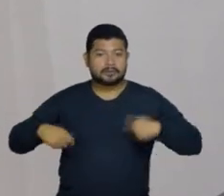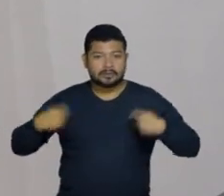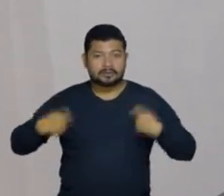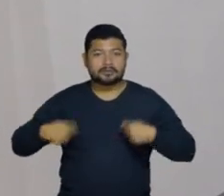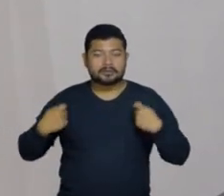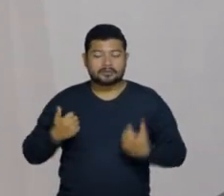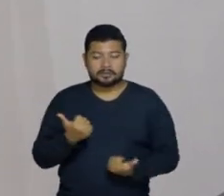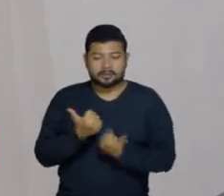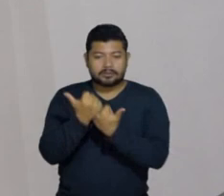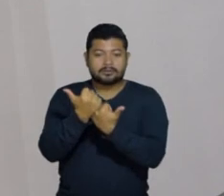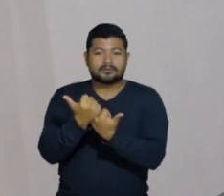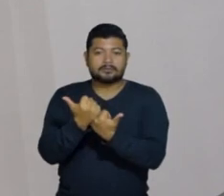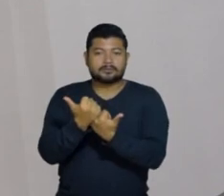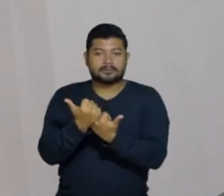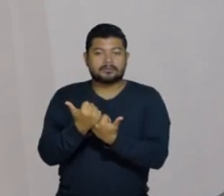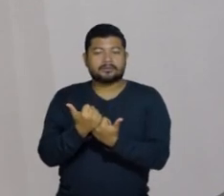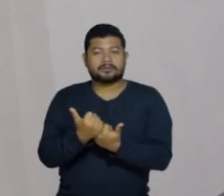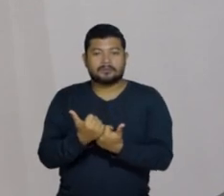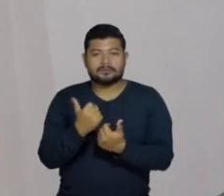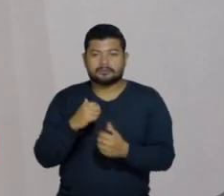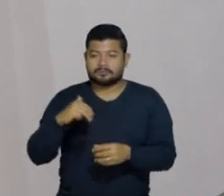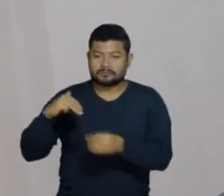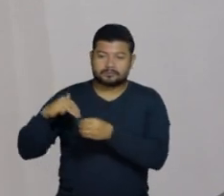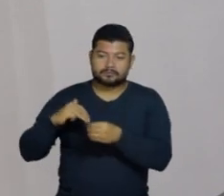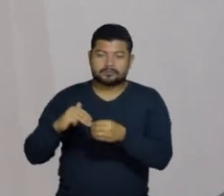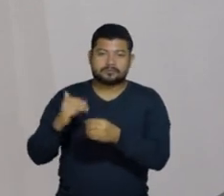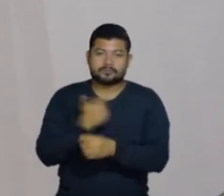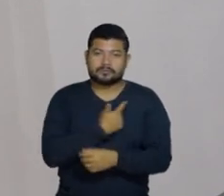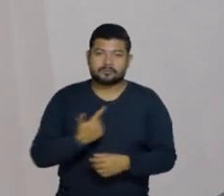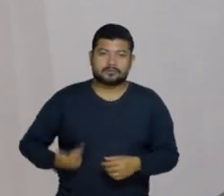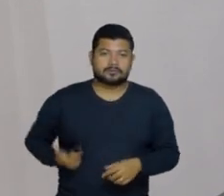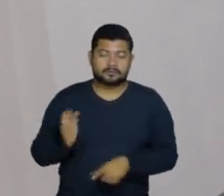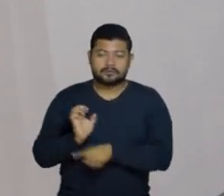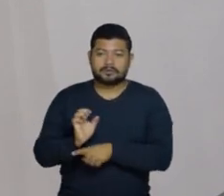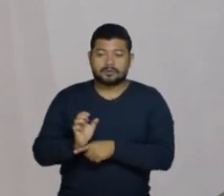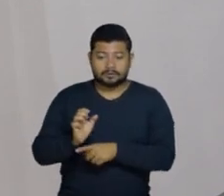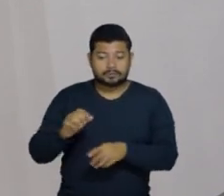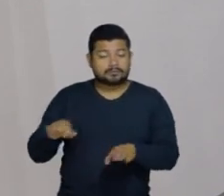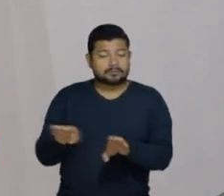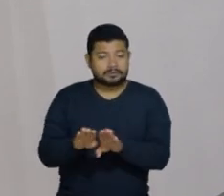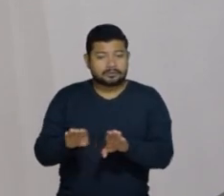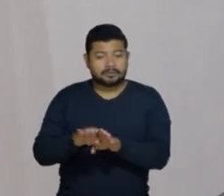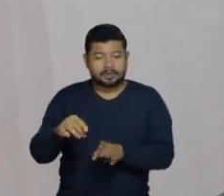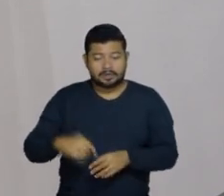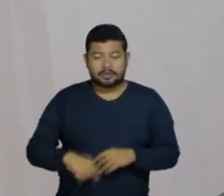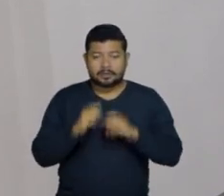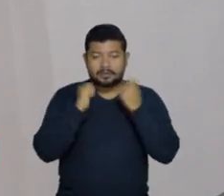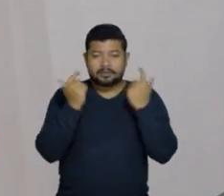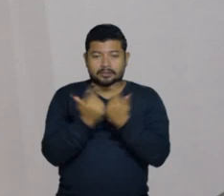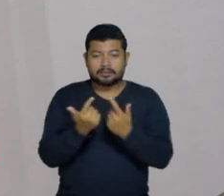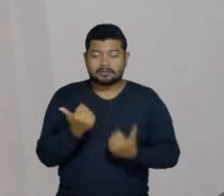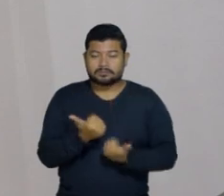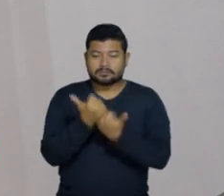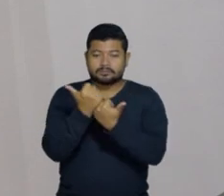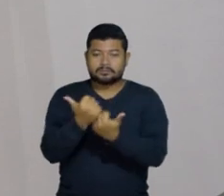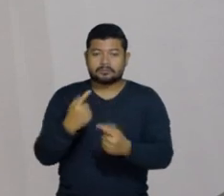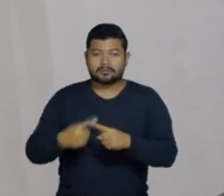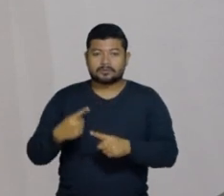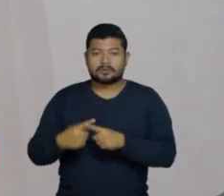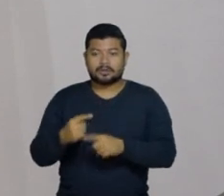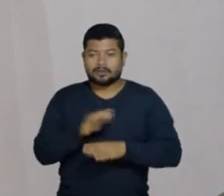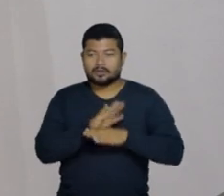também dos municípios e dos governos do Estado e também o nosso apoio. Por quê? Porque ajudam, sim, aqueles municípios que já